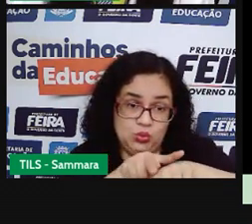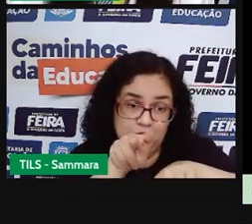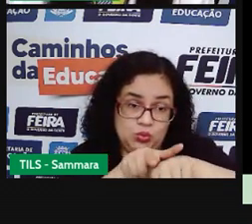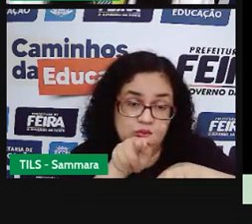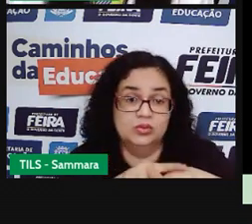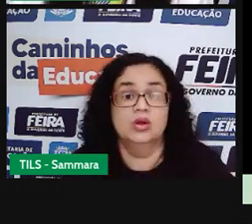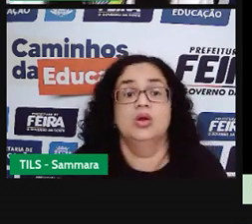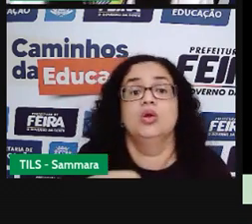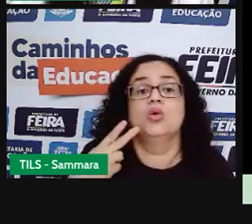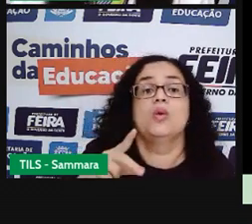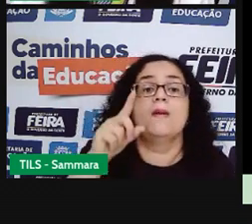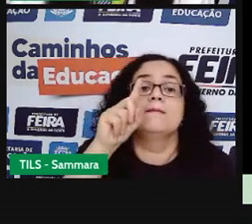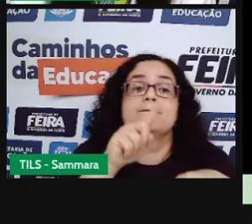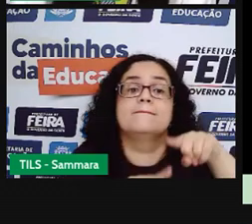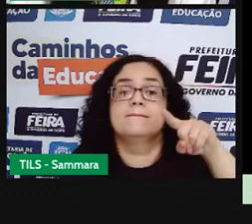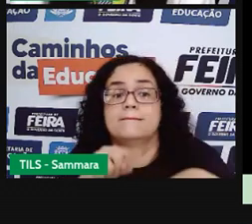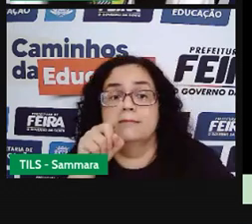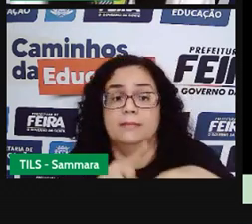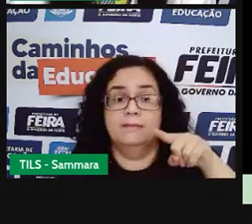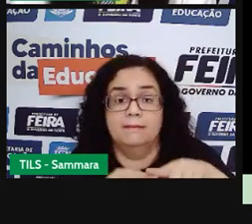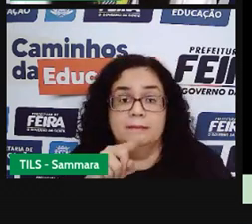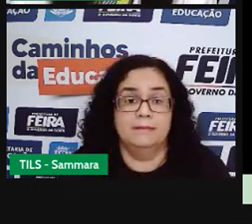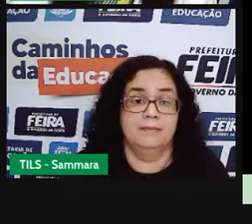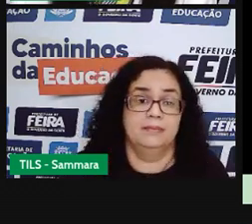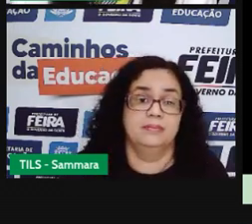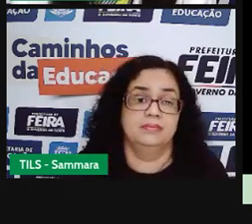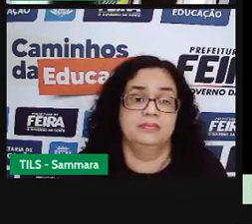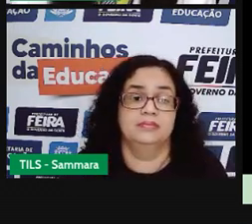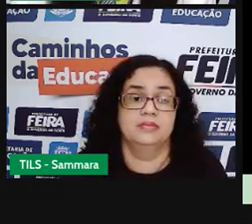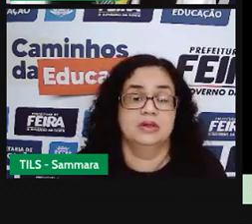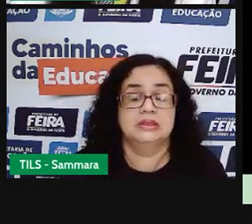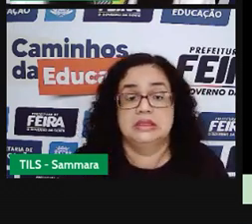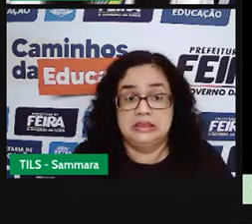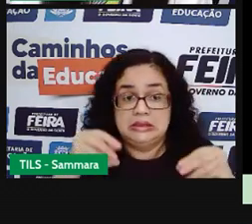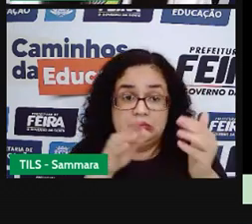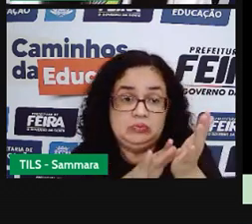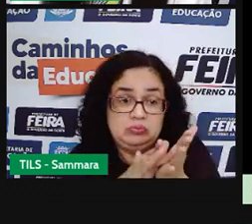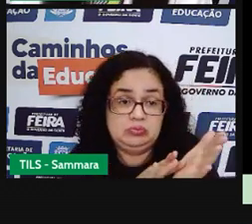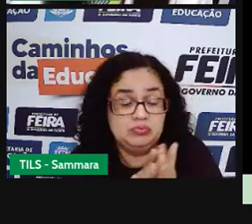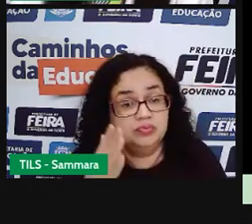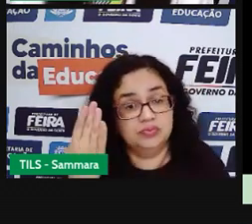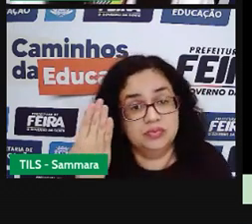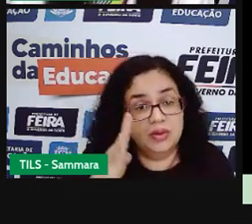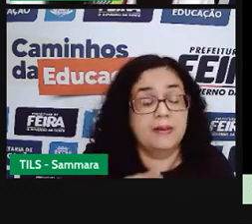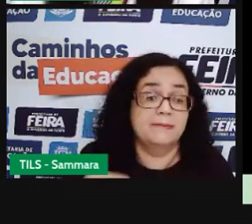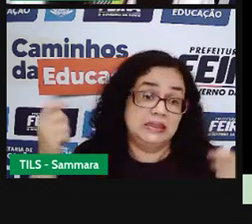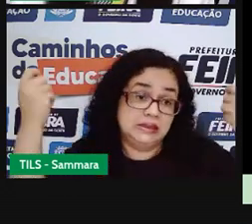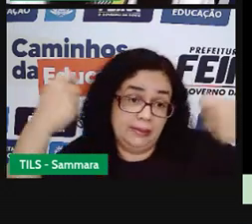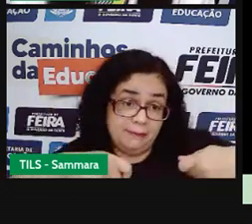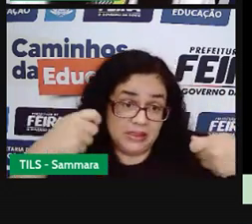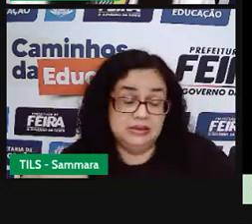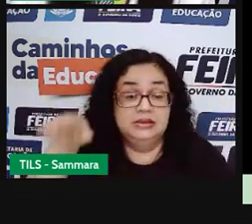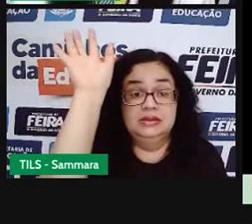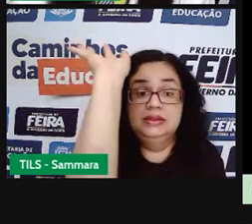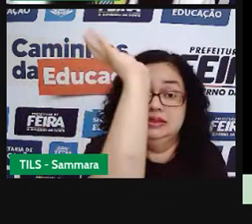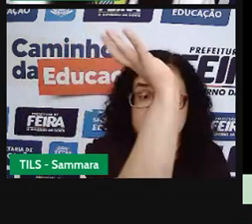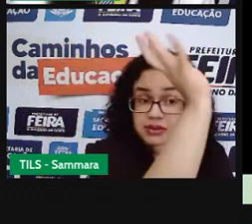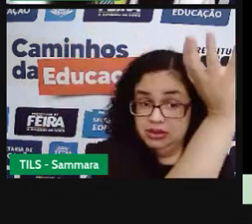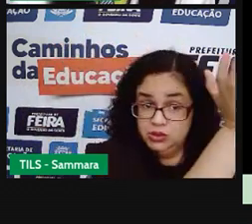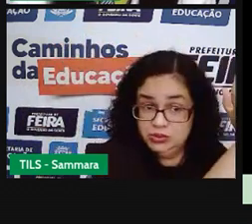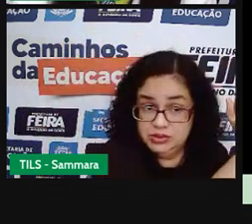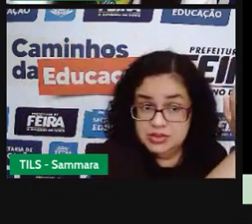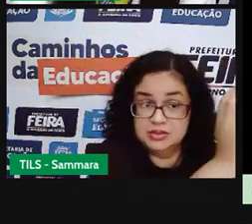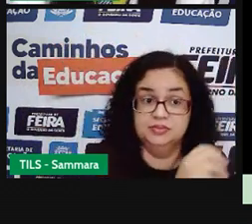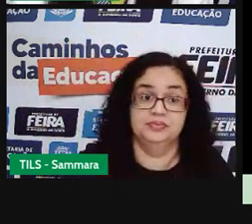que é um material produzido é um material artificial mas que defende de matéria na